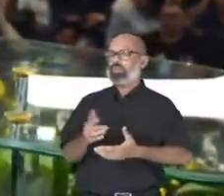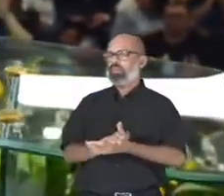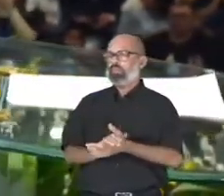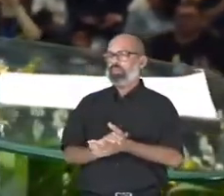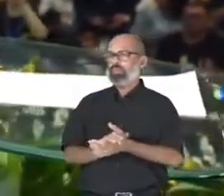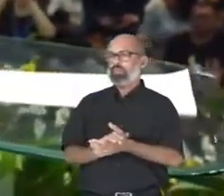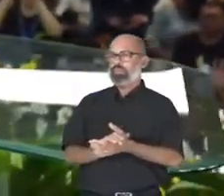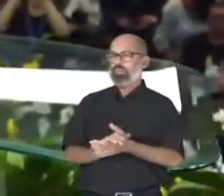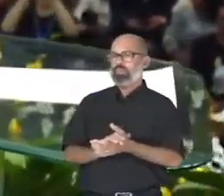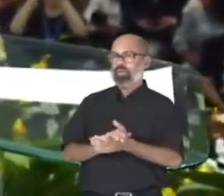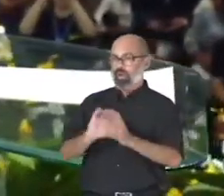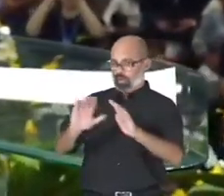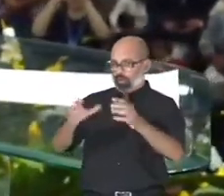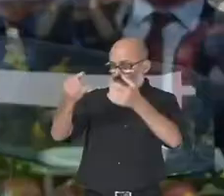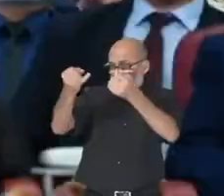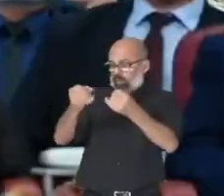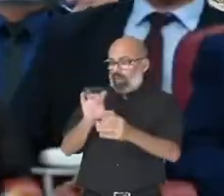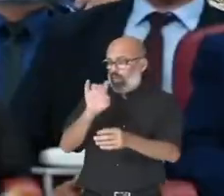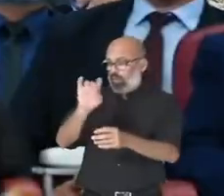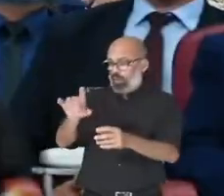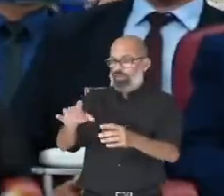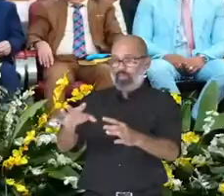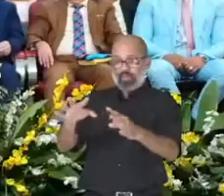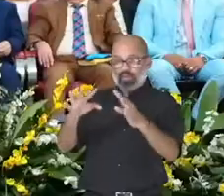Deixa eu falar só com um crente agora.